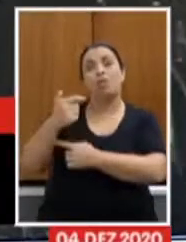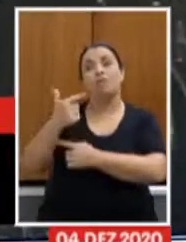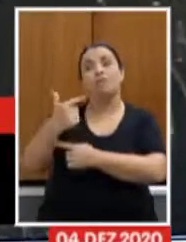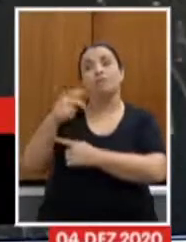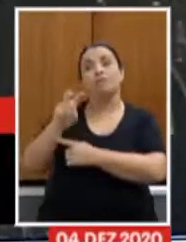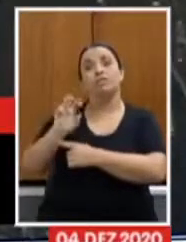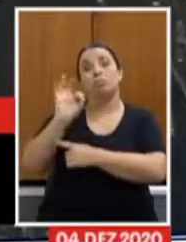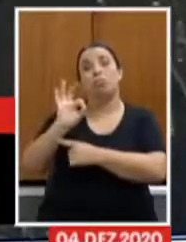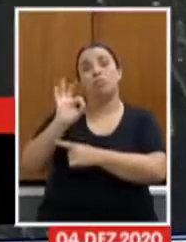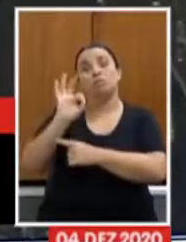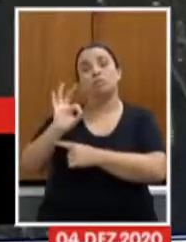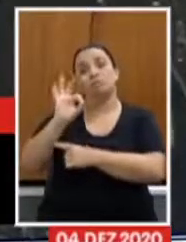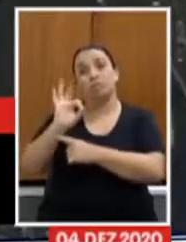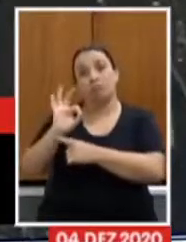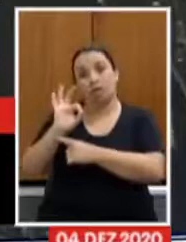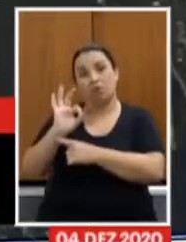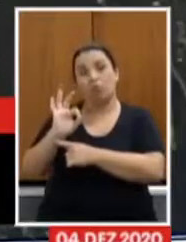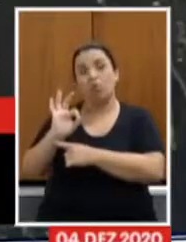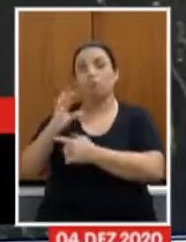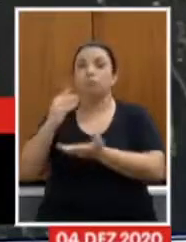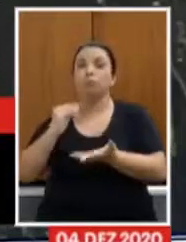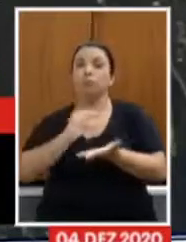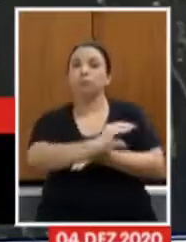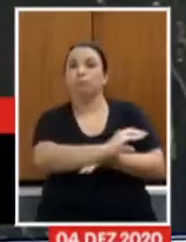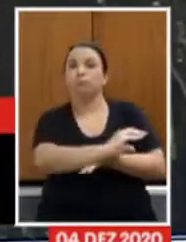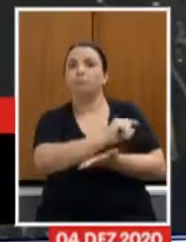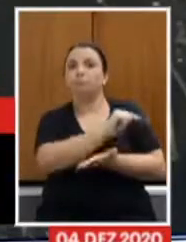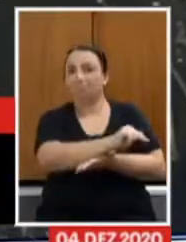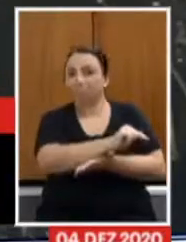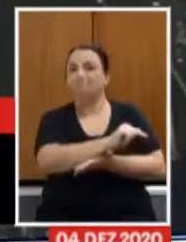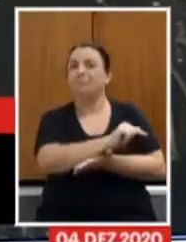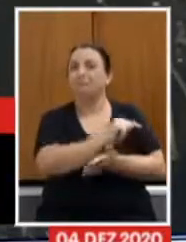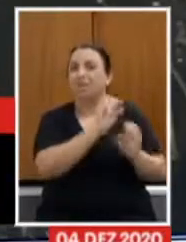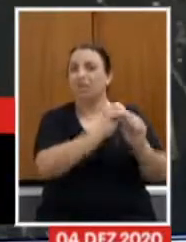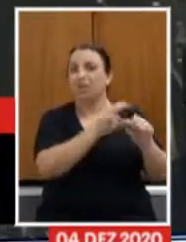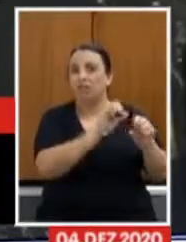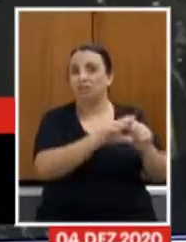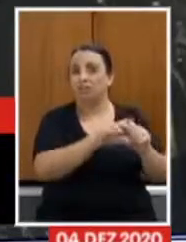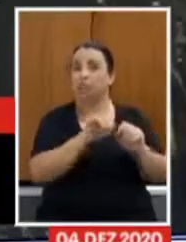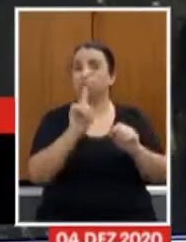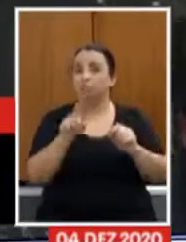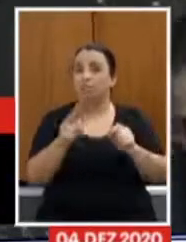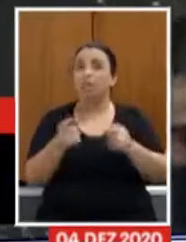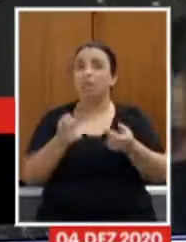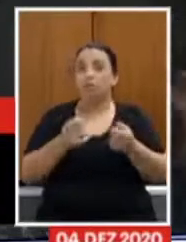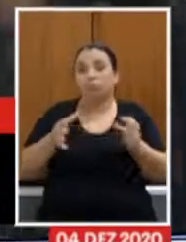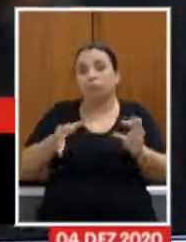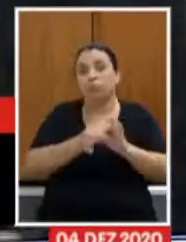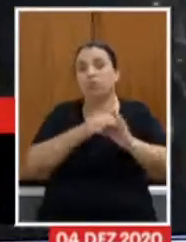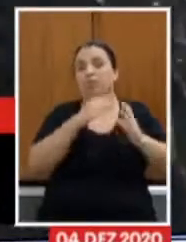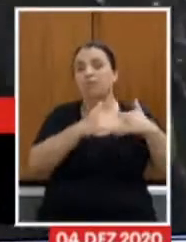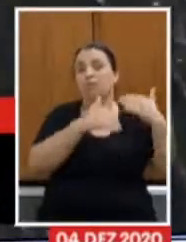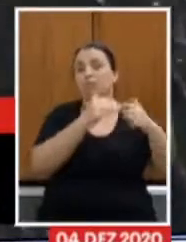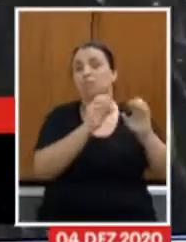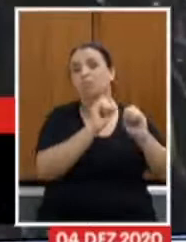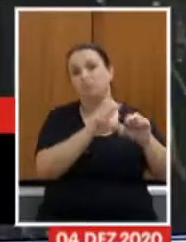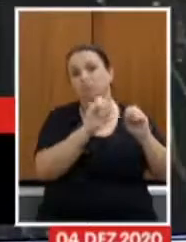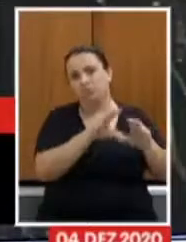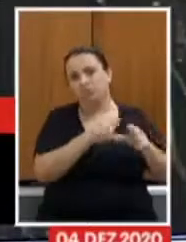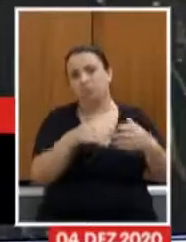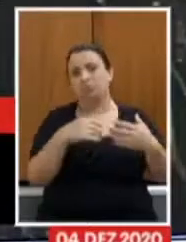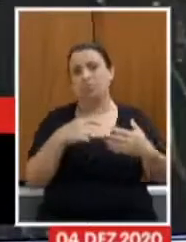25% da arrecadação de impostos que ficam vinculados à manutenção e desenvolvimento do ensino. O que é que nós